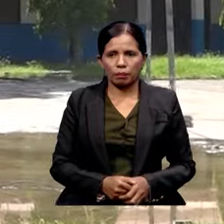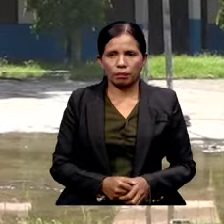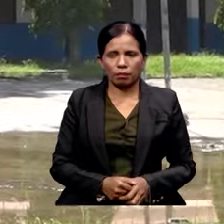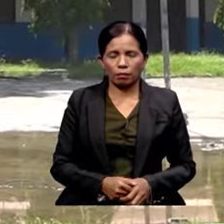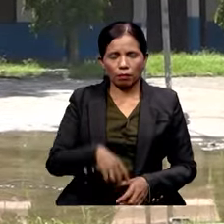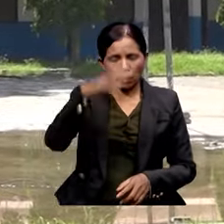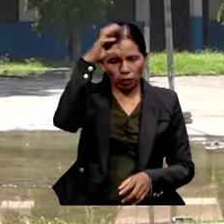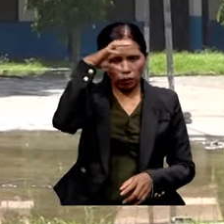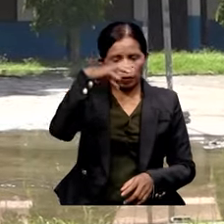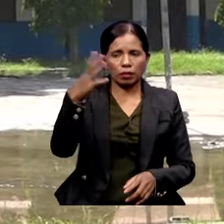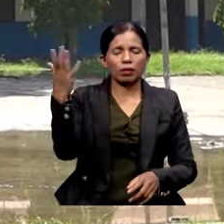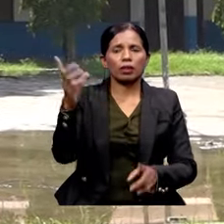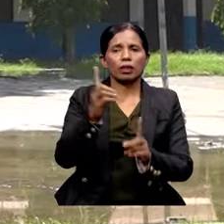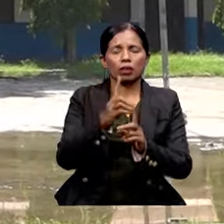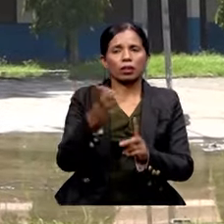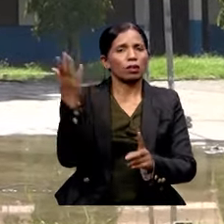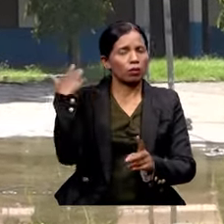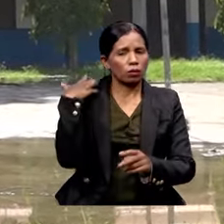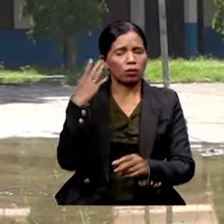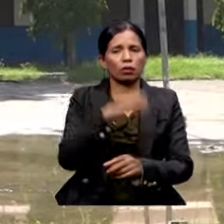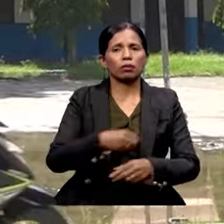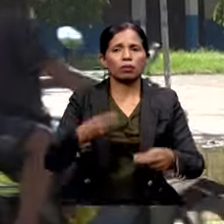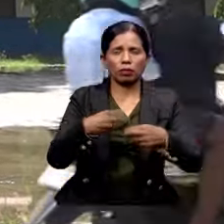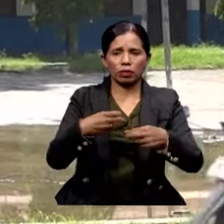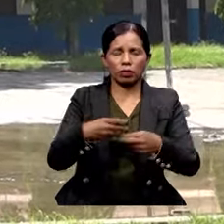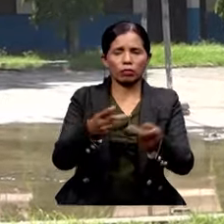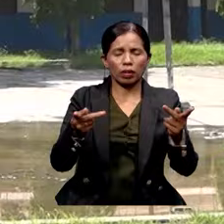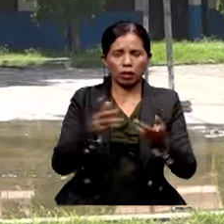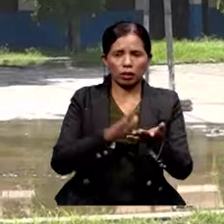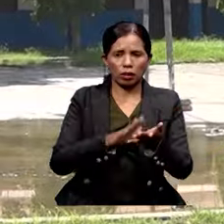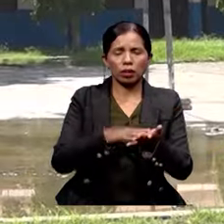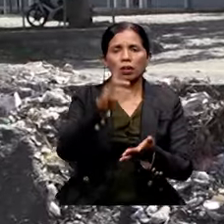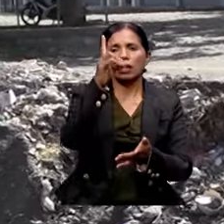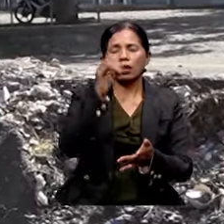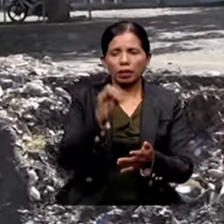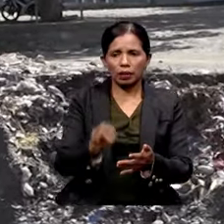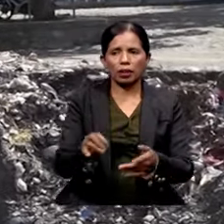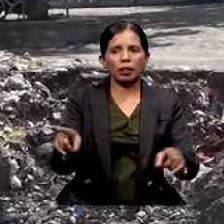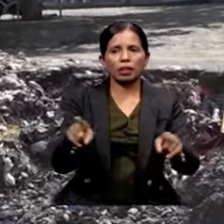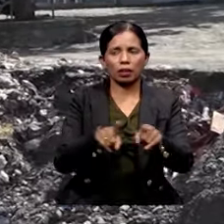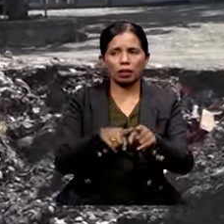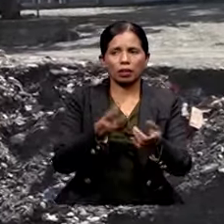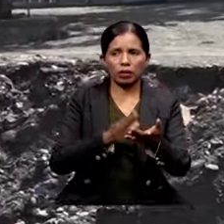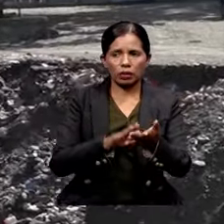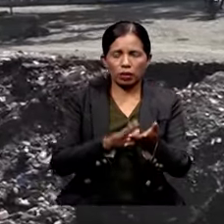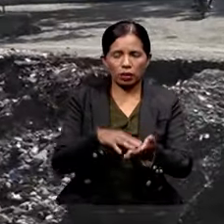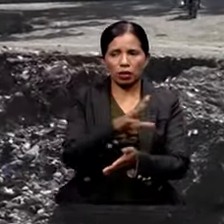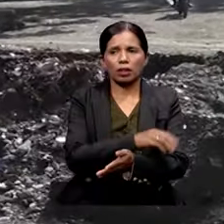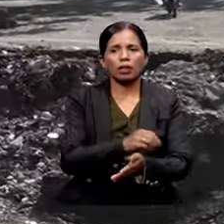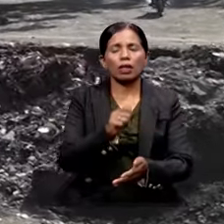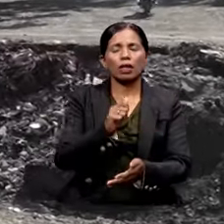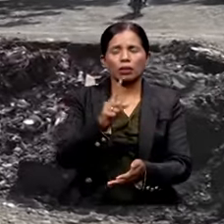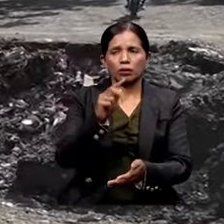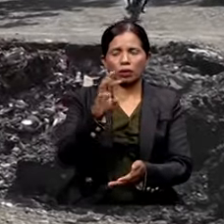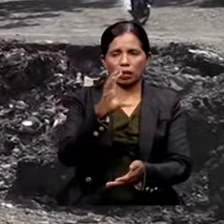Udan nebe acontece iha lorong hirak ba forisku ba ambiente eskola balon iha kapital Dili. Hanesang ensino basiku filial Aituri